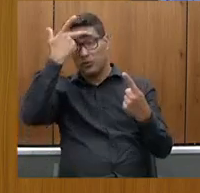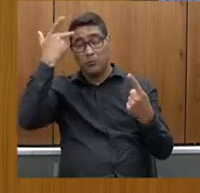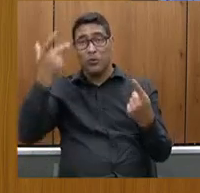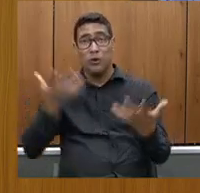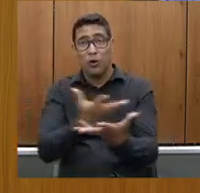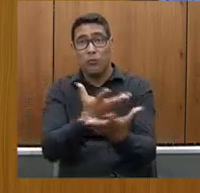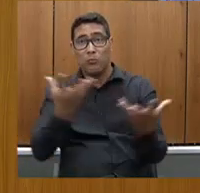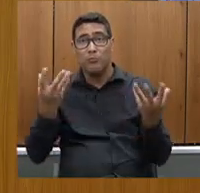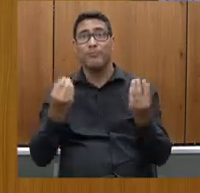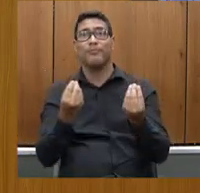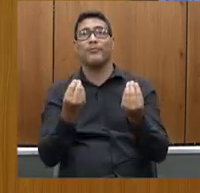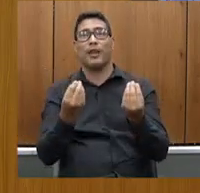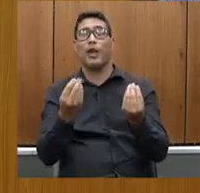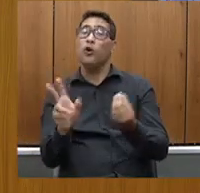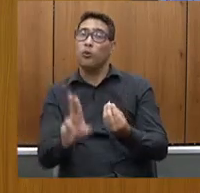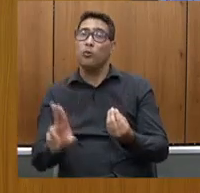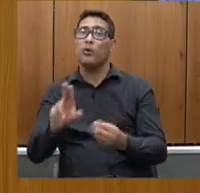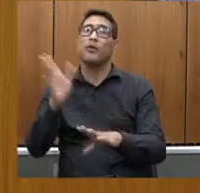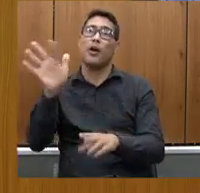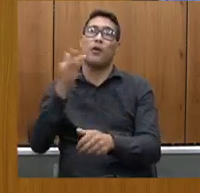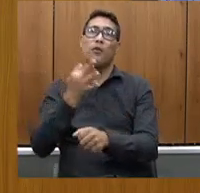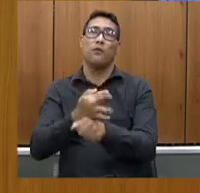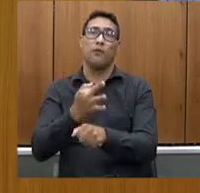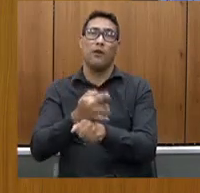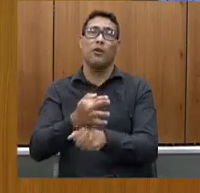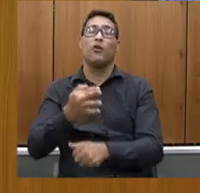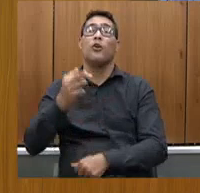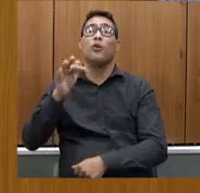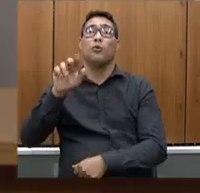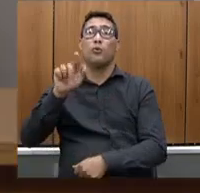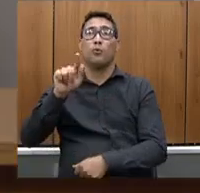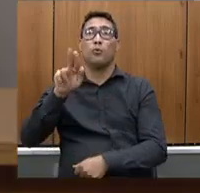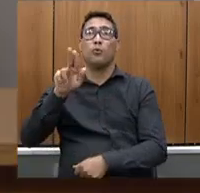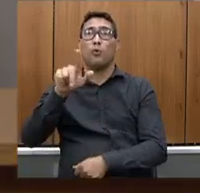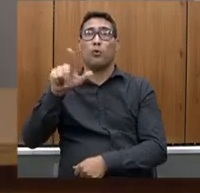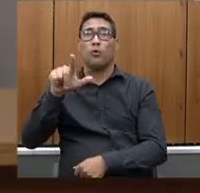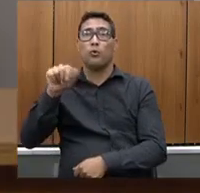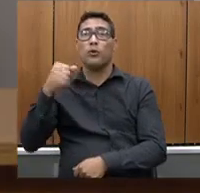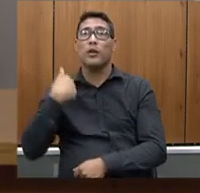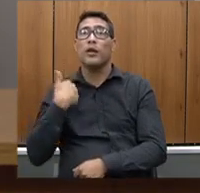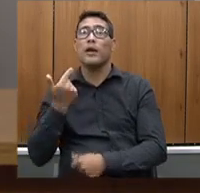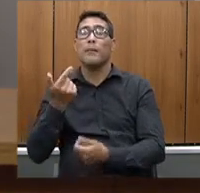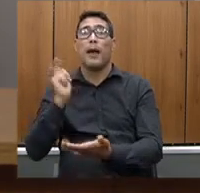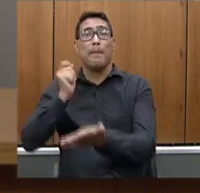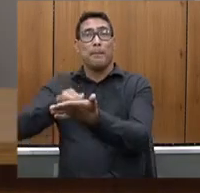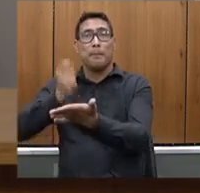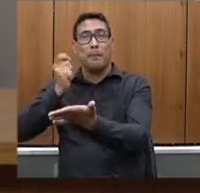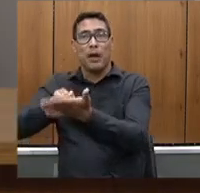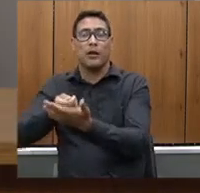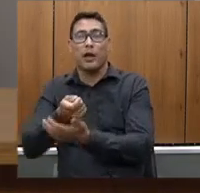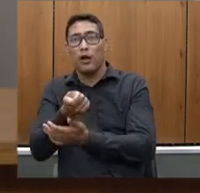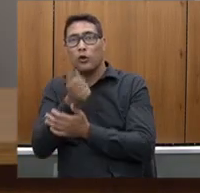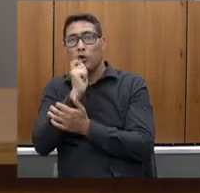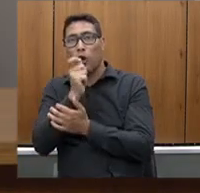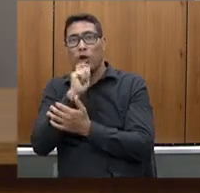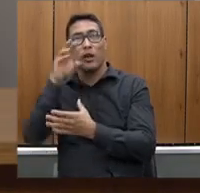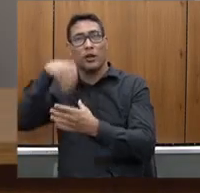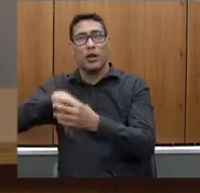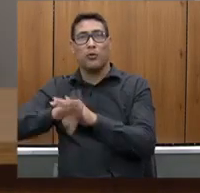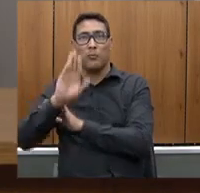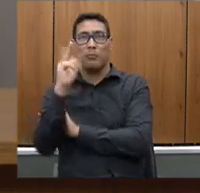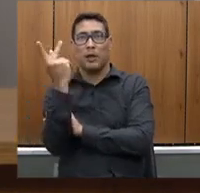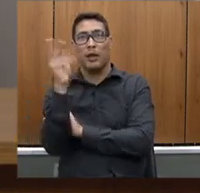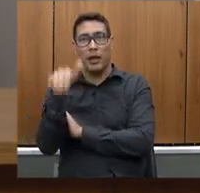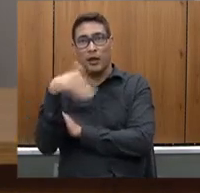hoje eles pensaram e usar o ferro gusa para financiar o tráfico de drogas dentro de Belo Horizonte muito obrigado viu